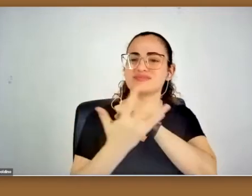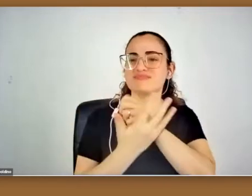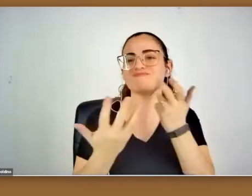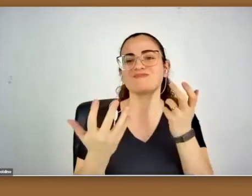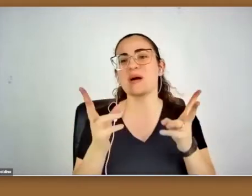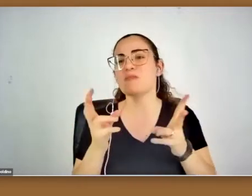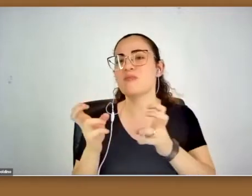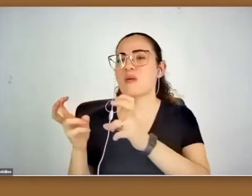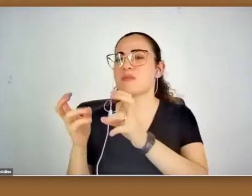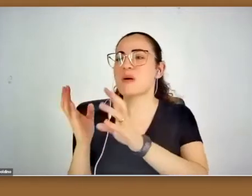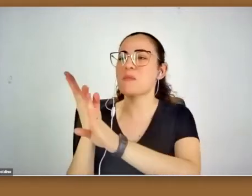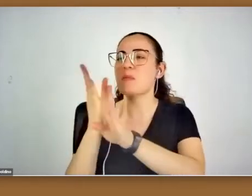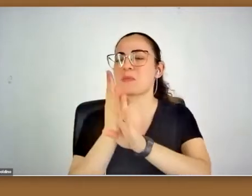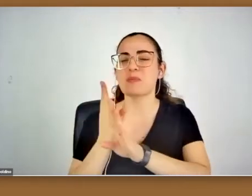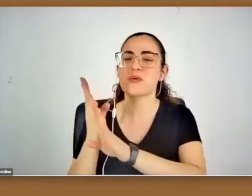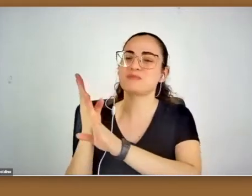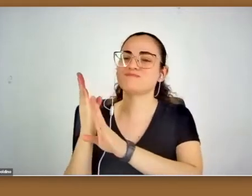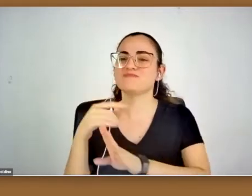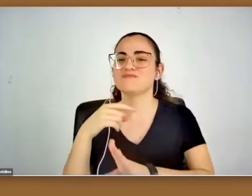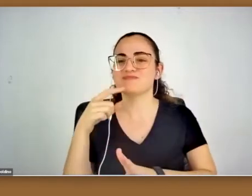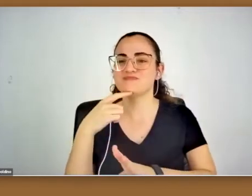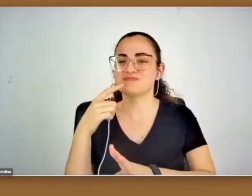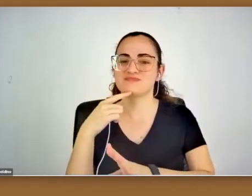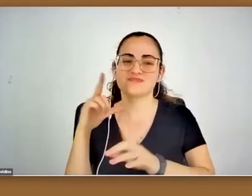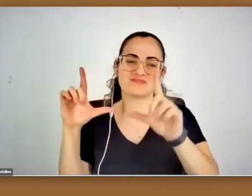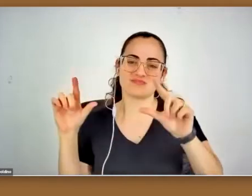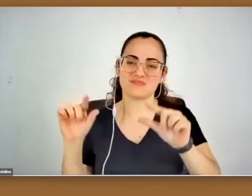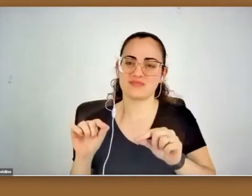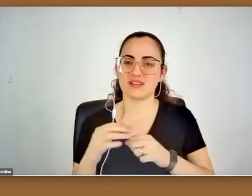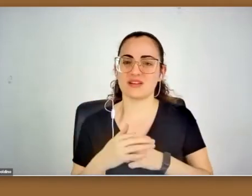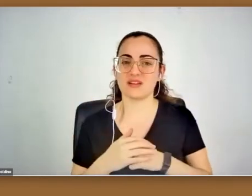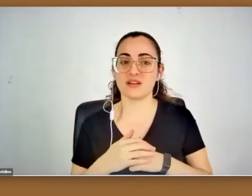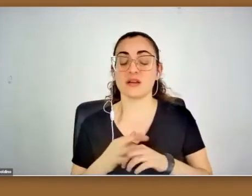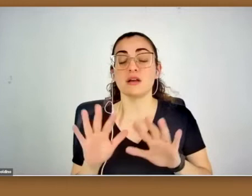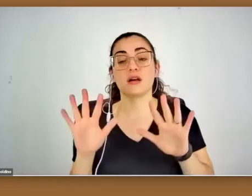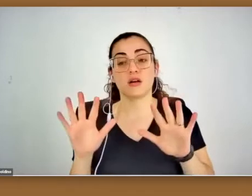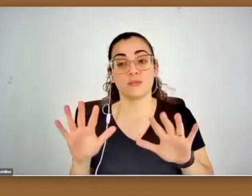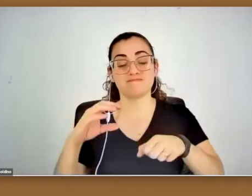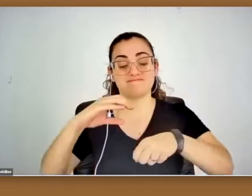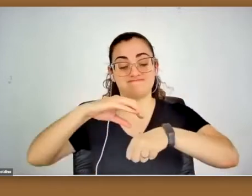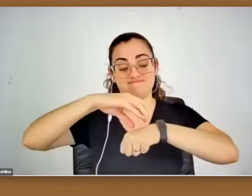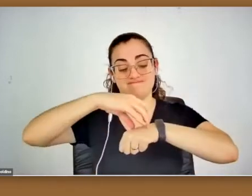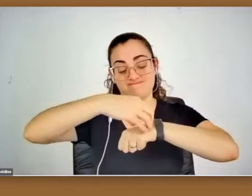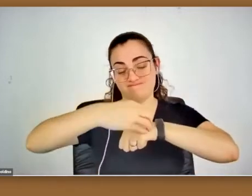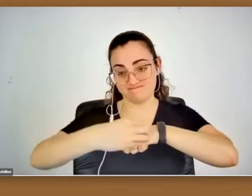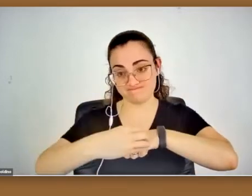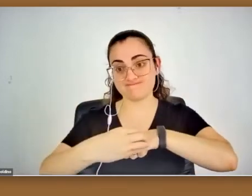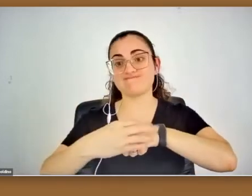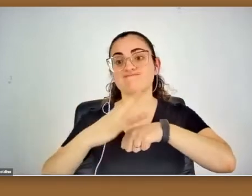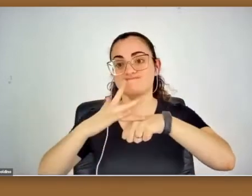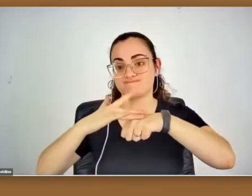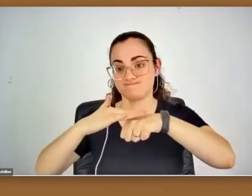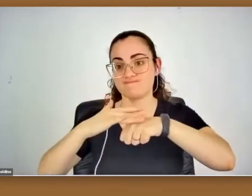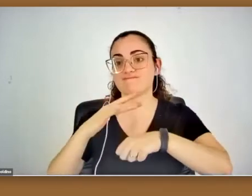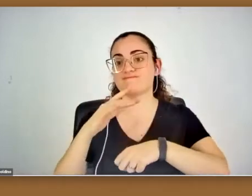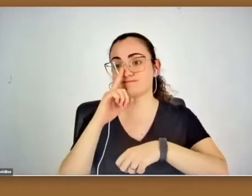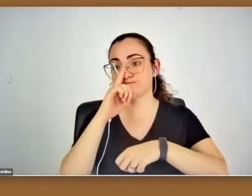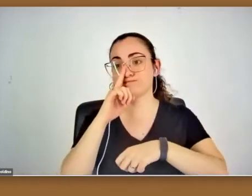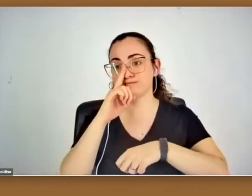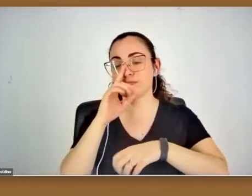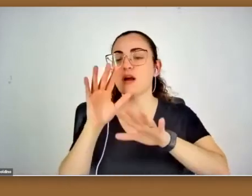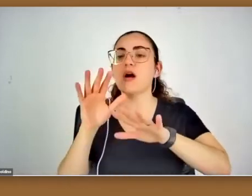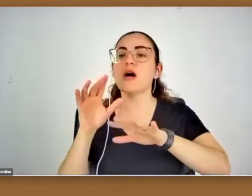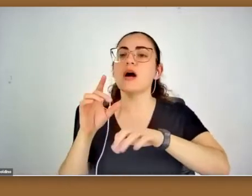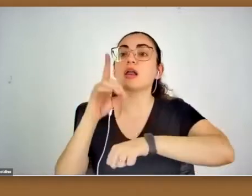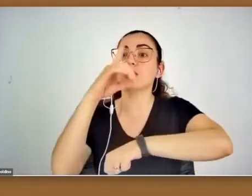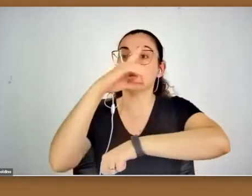aí chikungunya é uma doença, né, que ela é muito incapacitante. A dengue, ela costuma gerar casos mais graves,